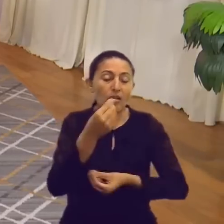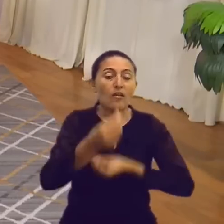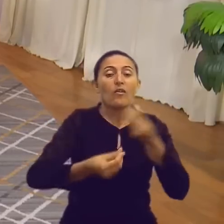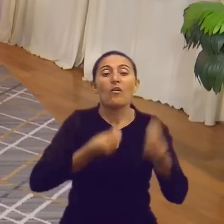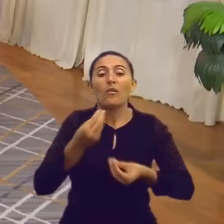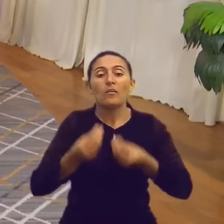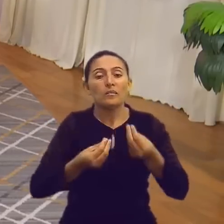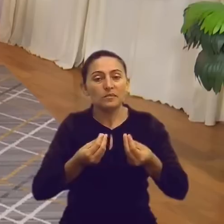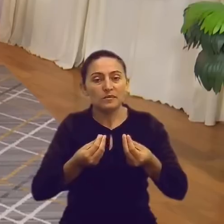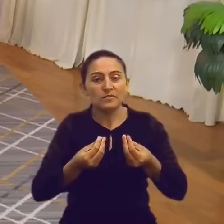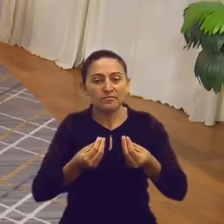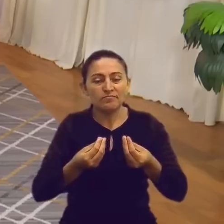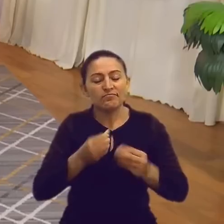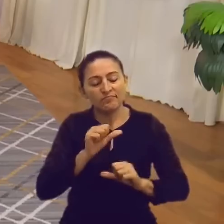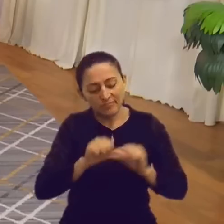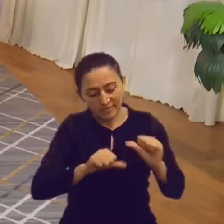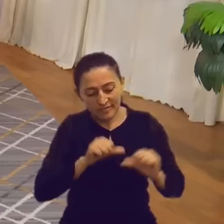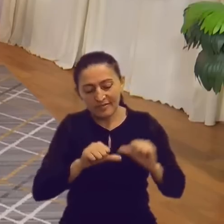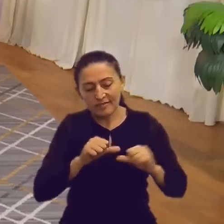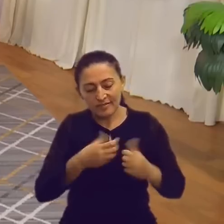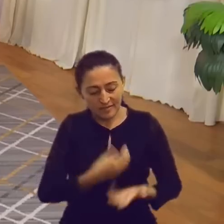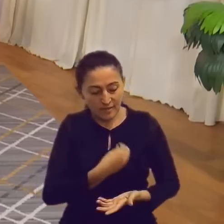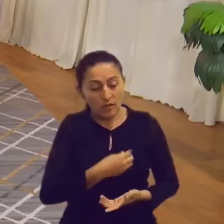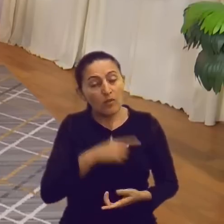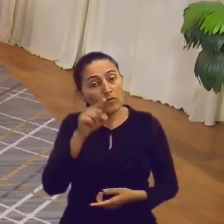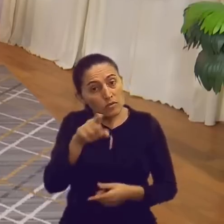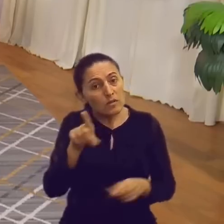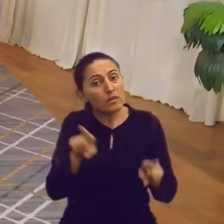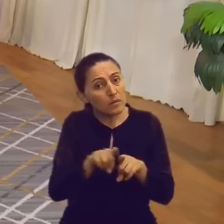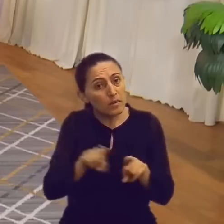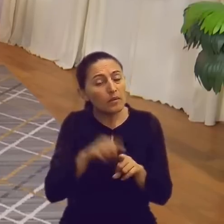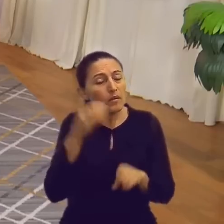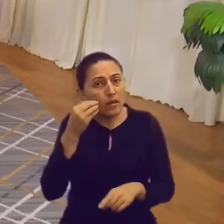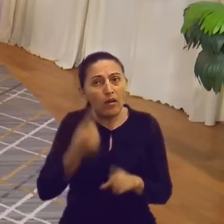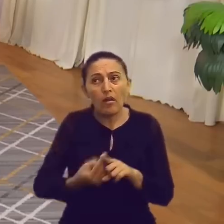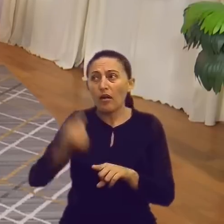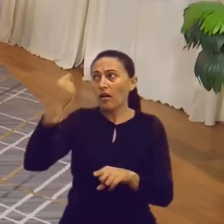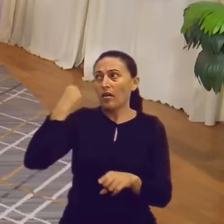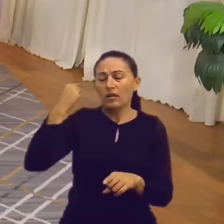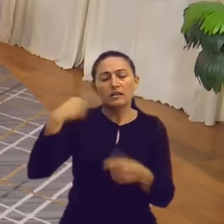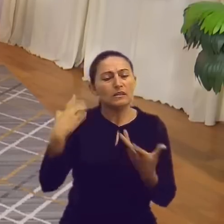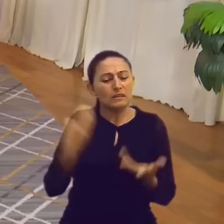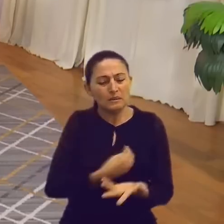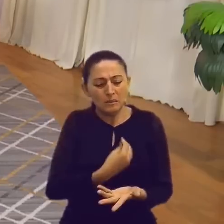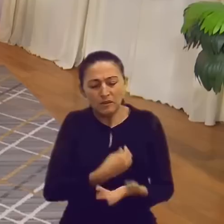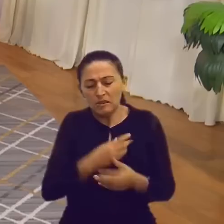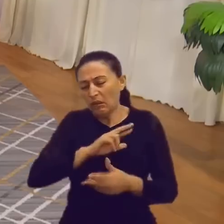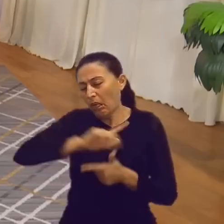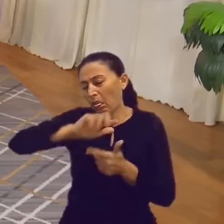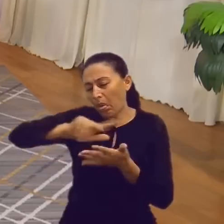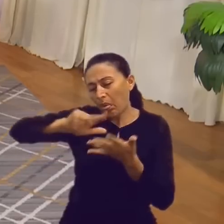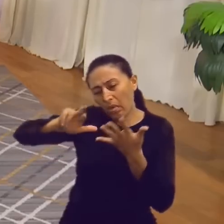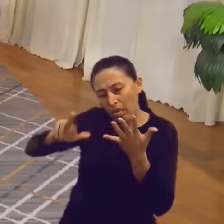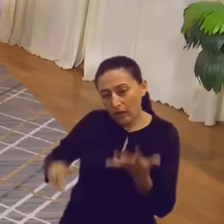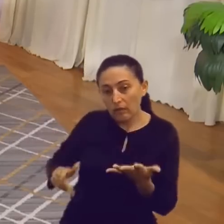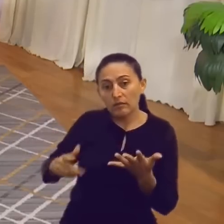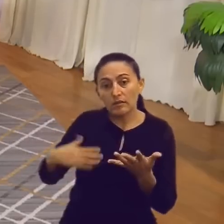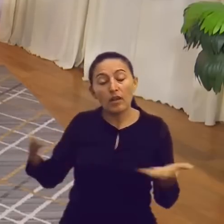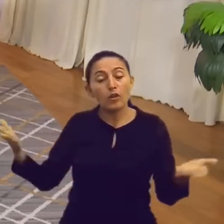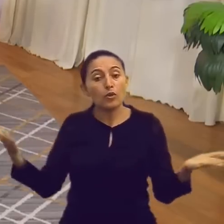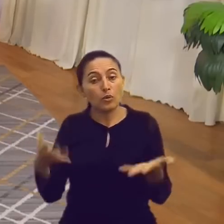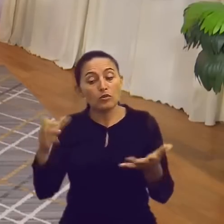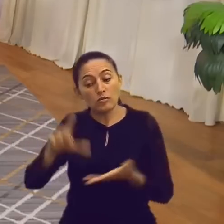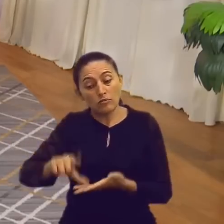você também pode testemunhar. Olha, eu era assim, eu era assim, eu era assim, até que eu